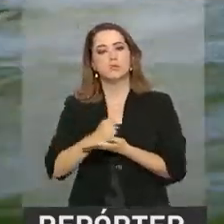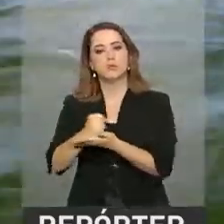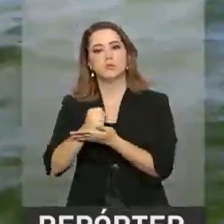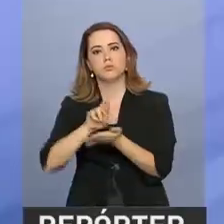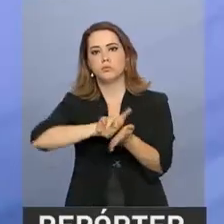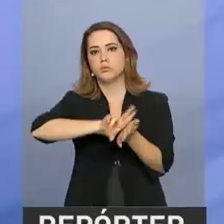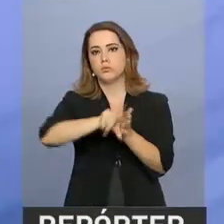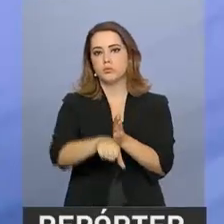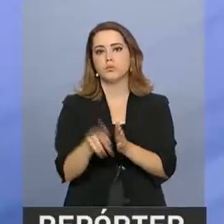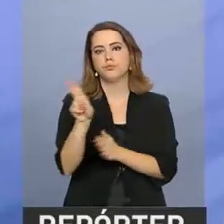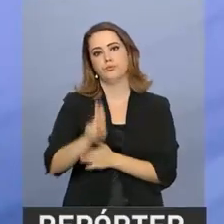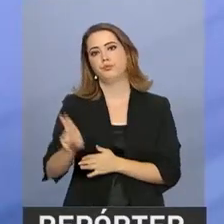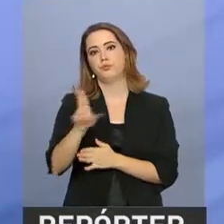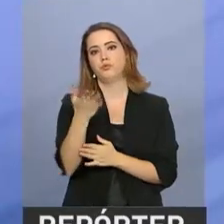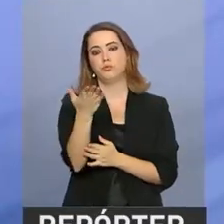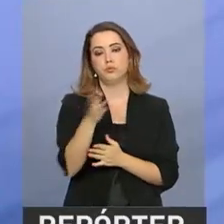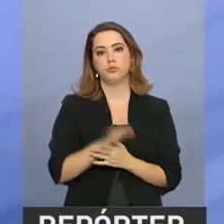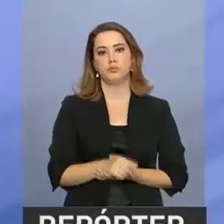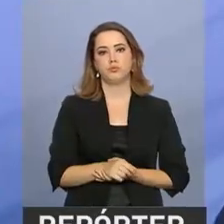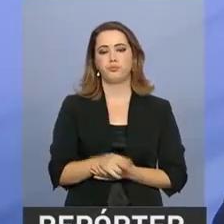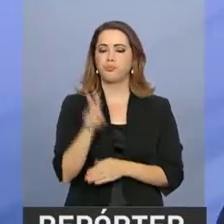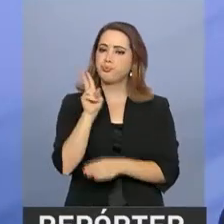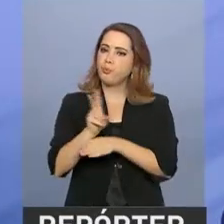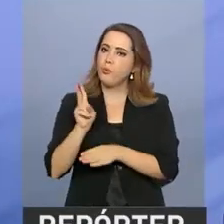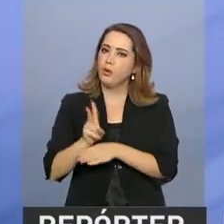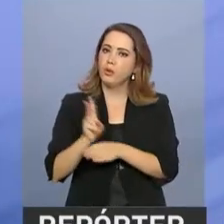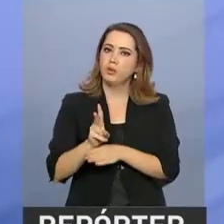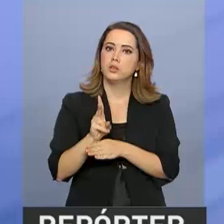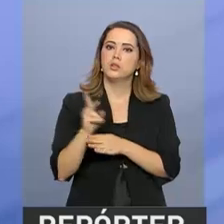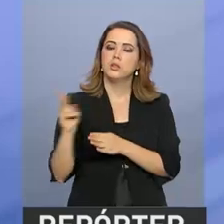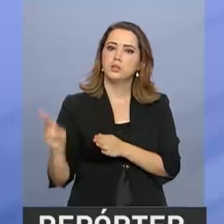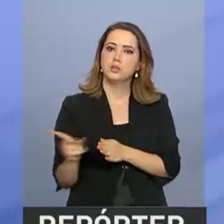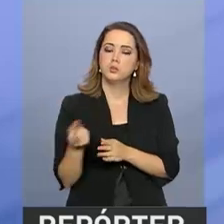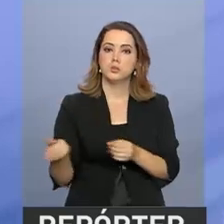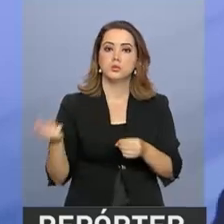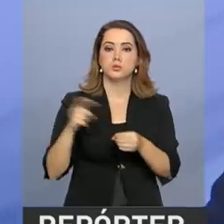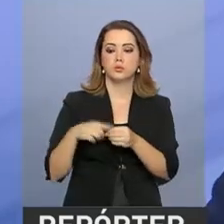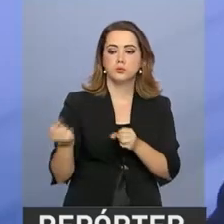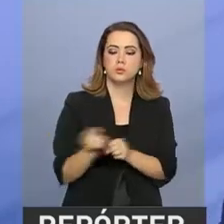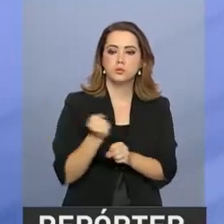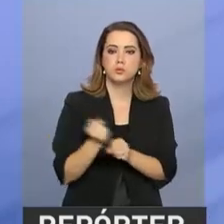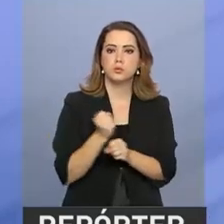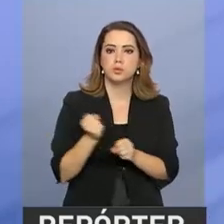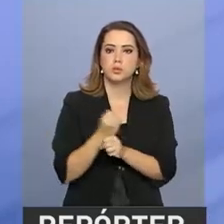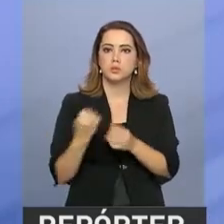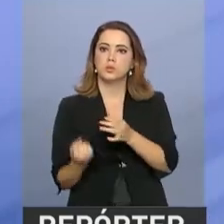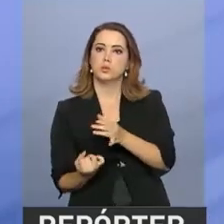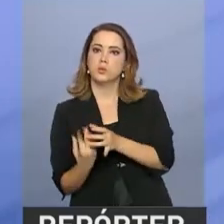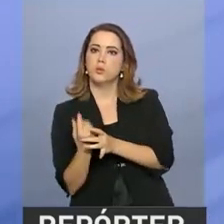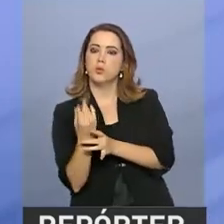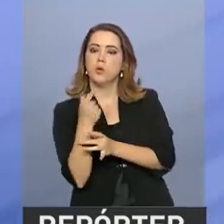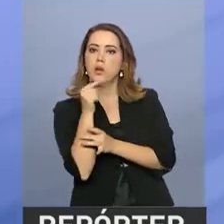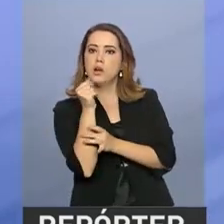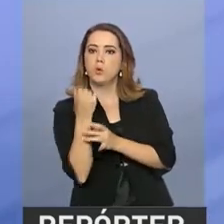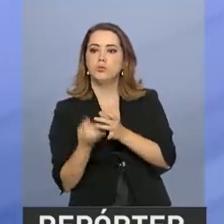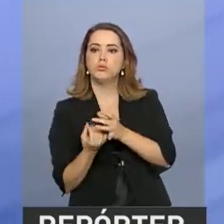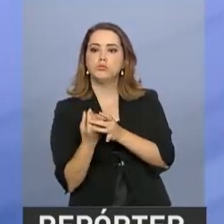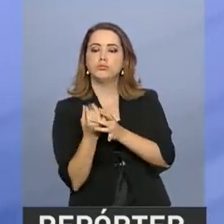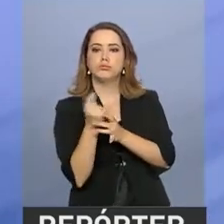de usos. A proteção e recuperação de nascentes, controle de processos erosivos e recuperação de